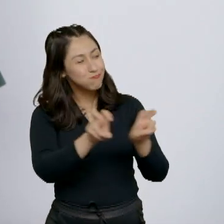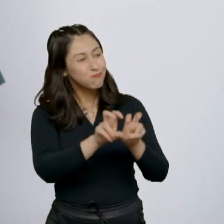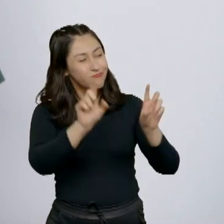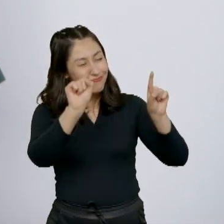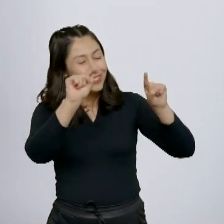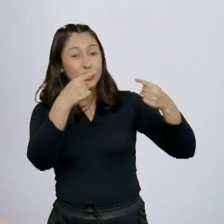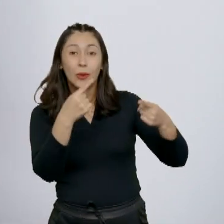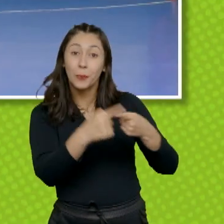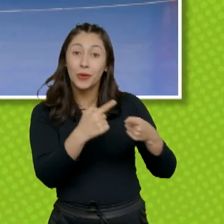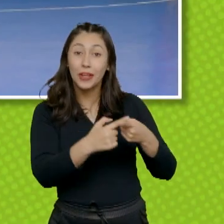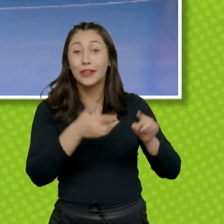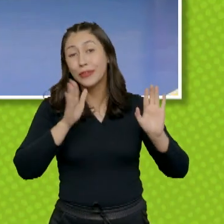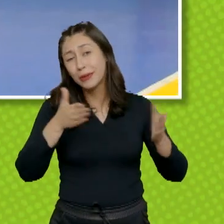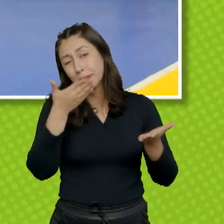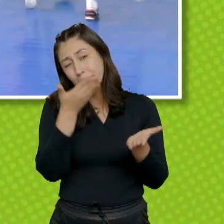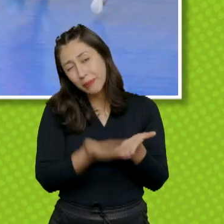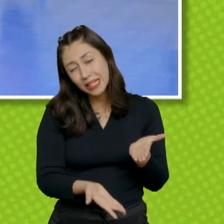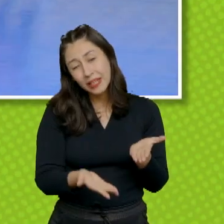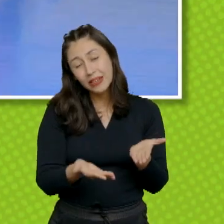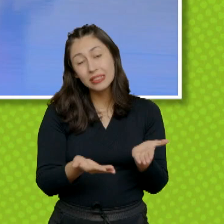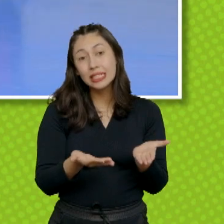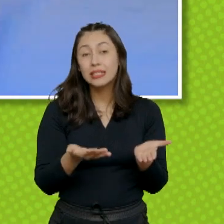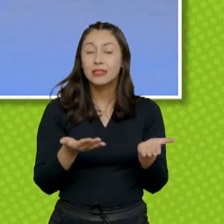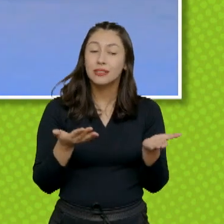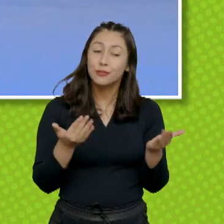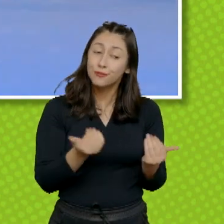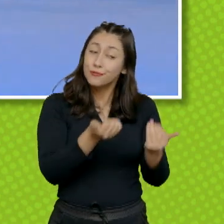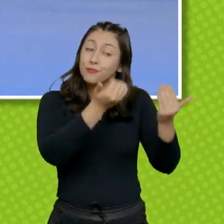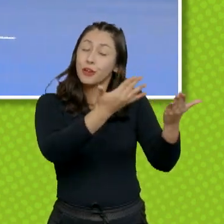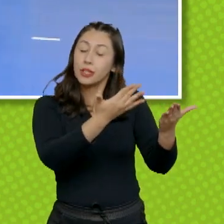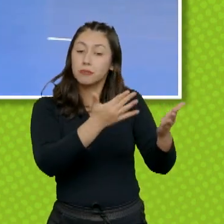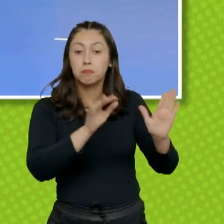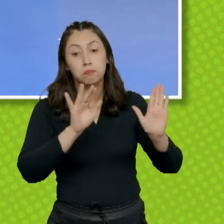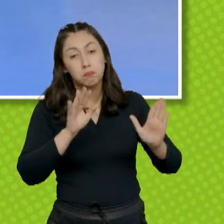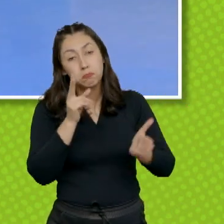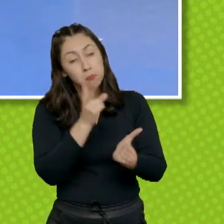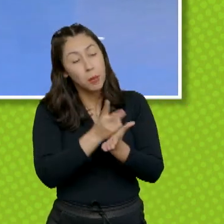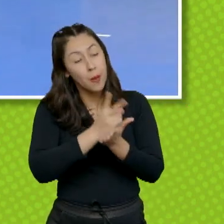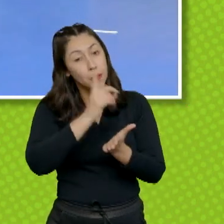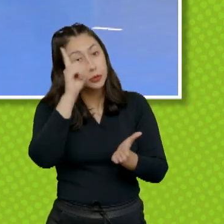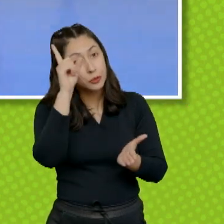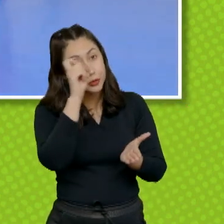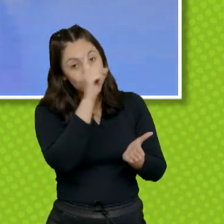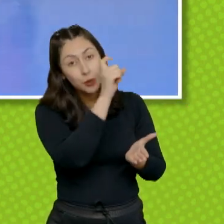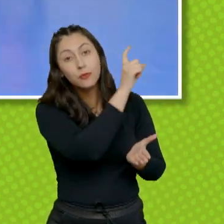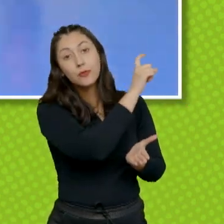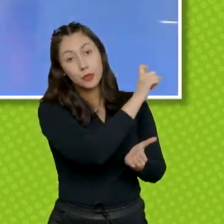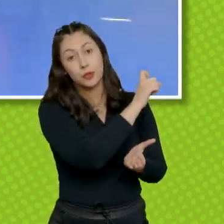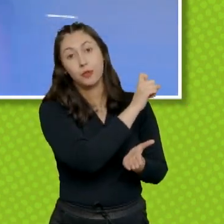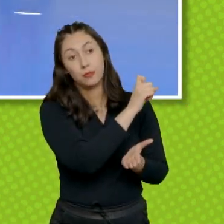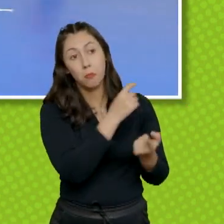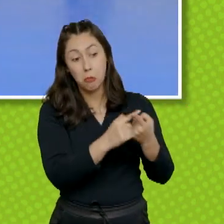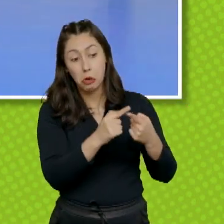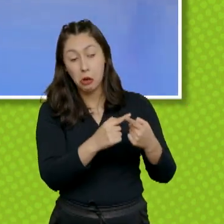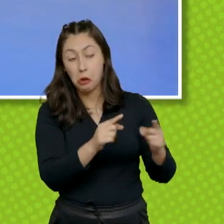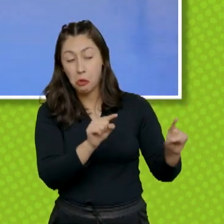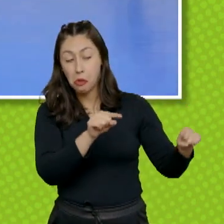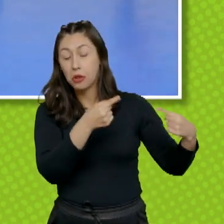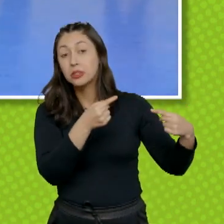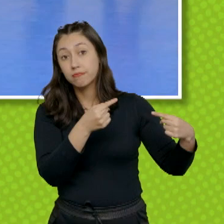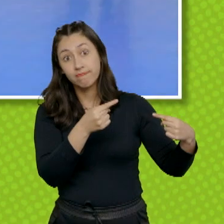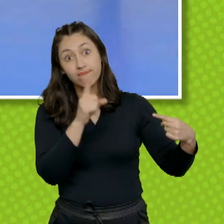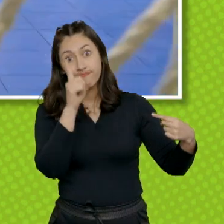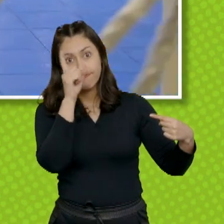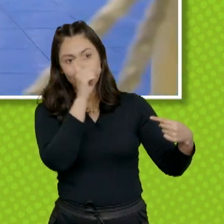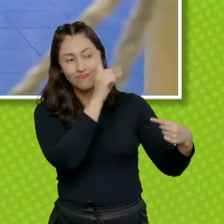veio de uma derrota fora de casa. Acho que jogando em casa, apesar das dificuldades, e as dificuldades não só do adversário, mas as dificuldades que o